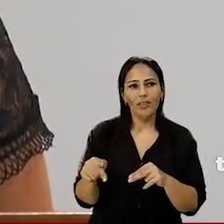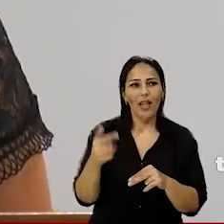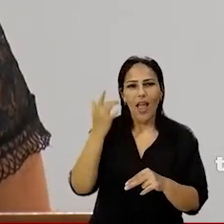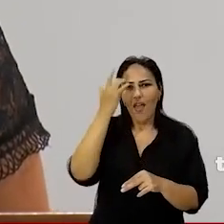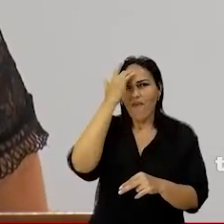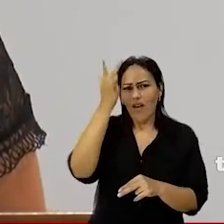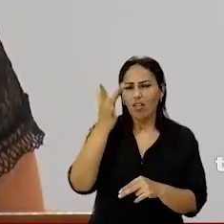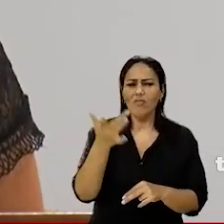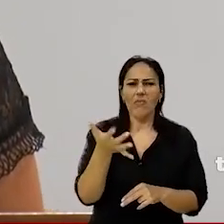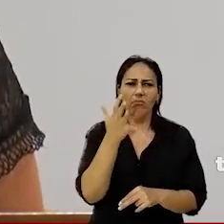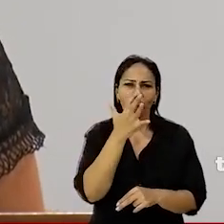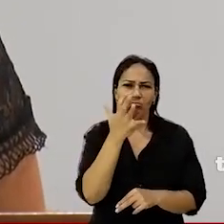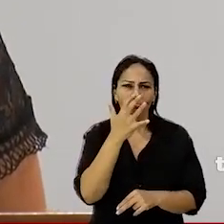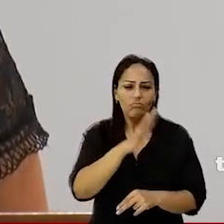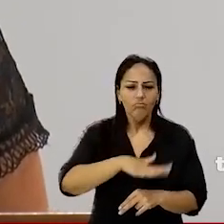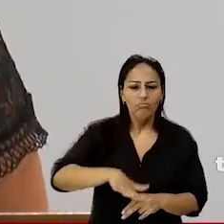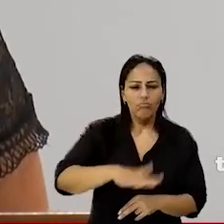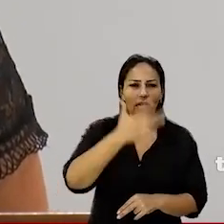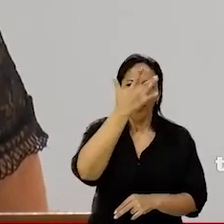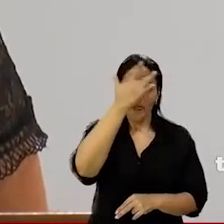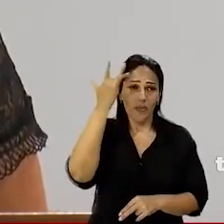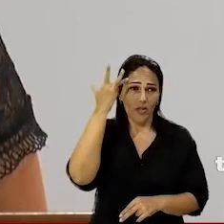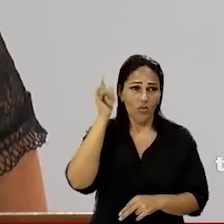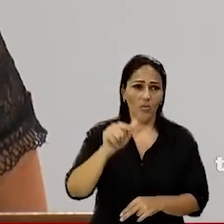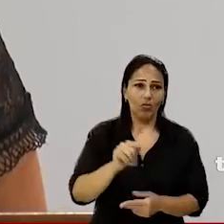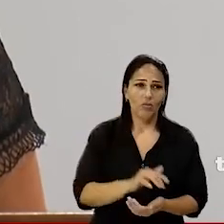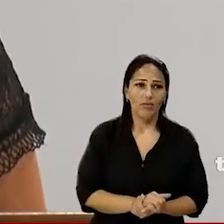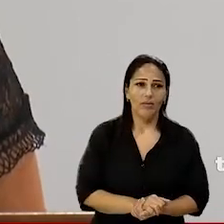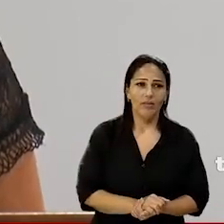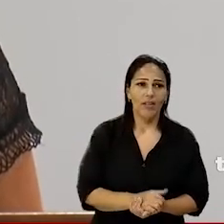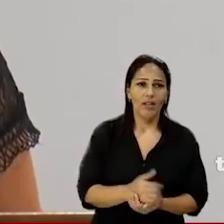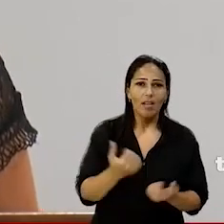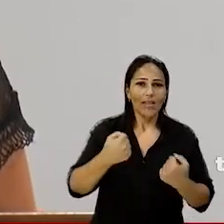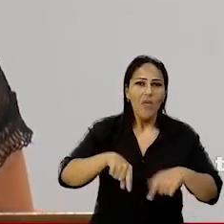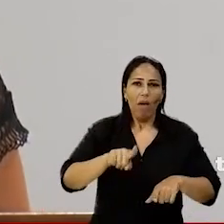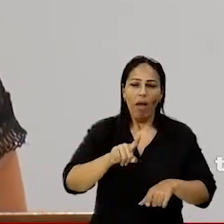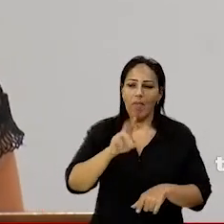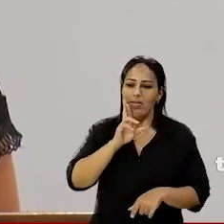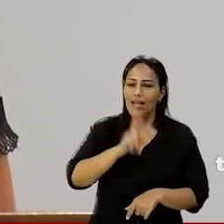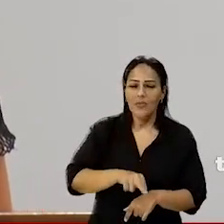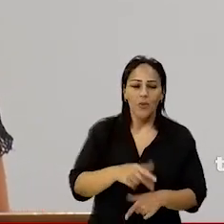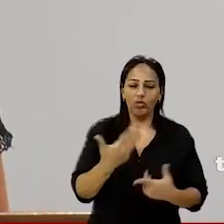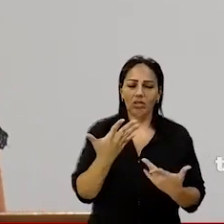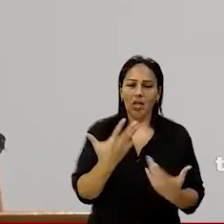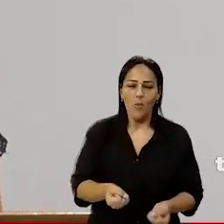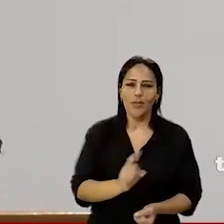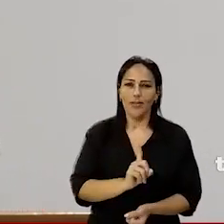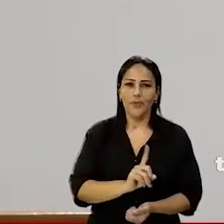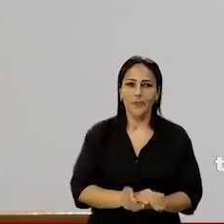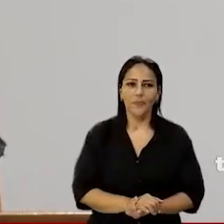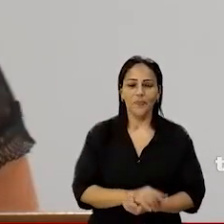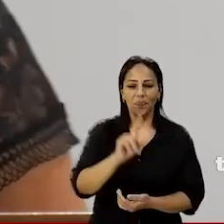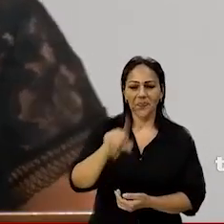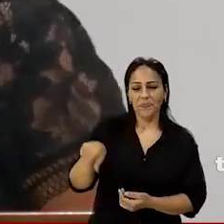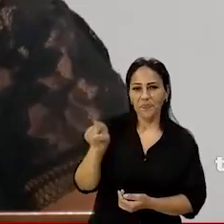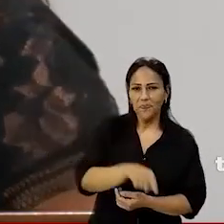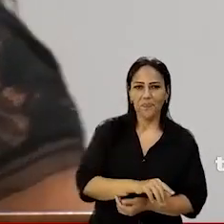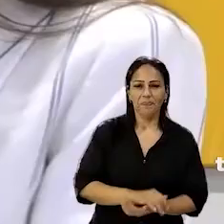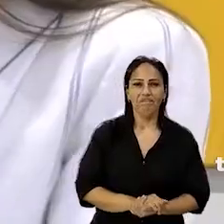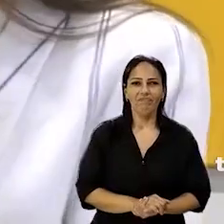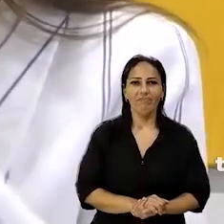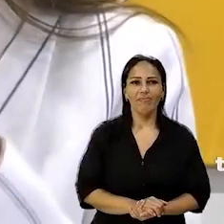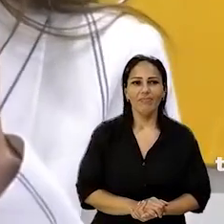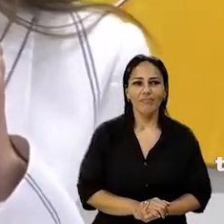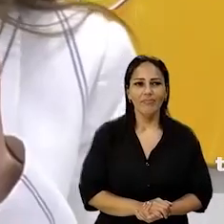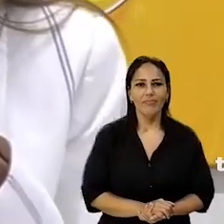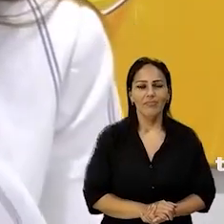facilmente verificado pela população, se acontece ou não. Então, não é motivo para o direito de resposta. Foi negado. Indeferido. Obrigada,